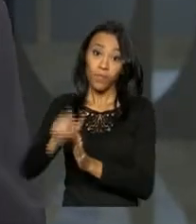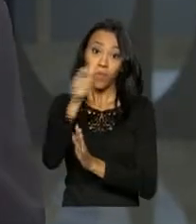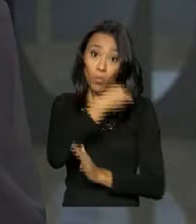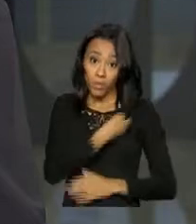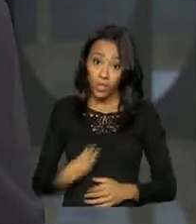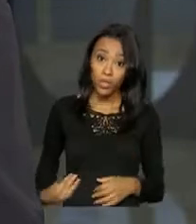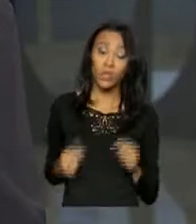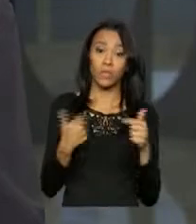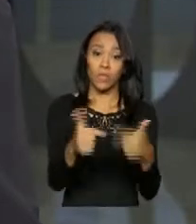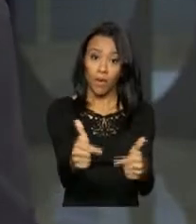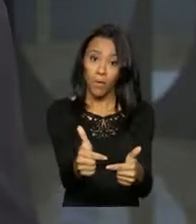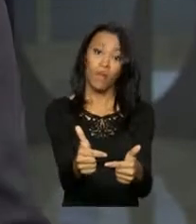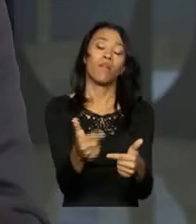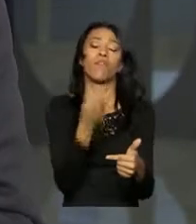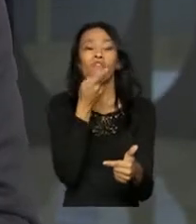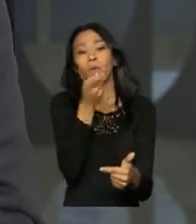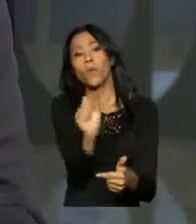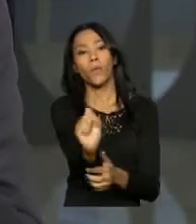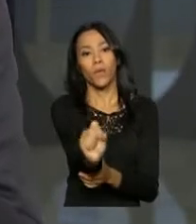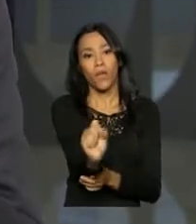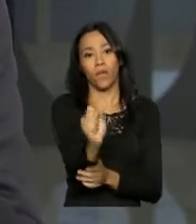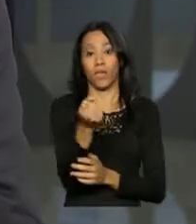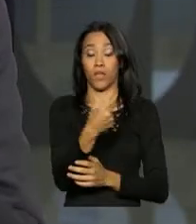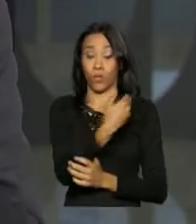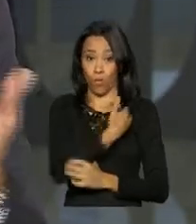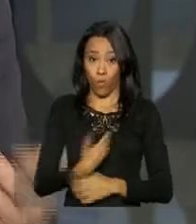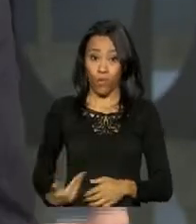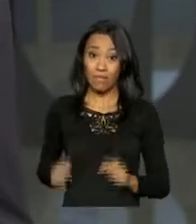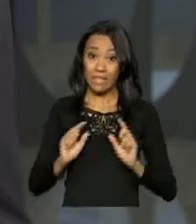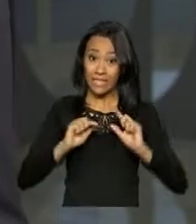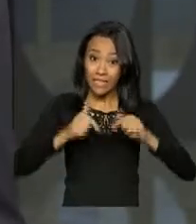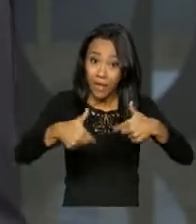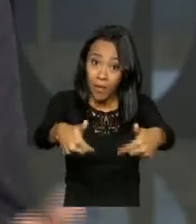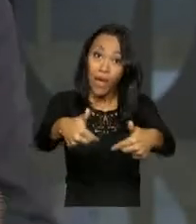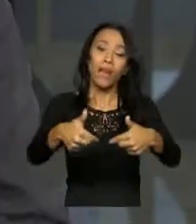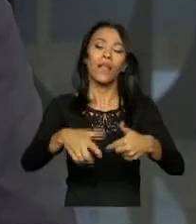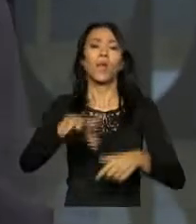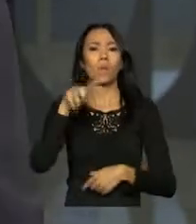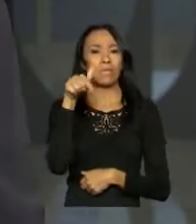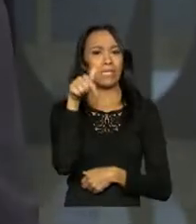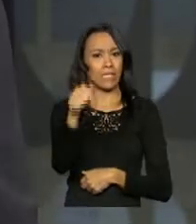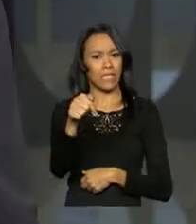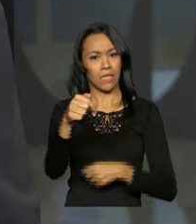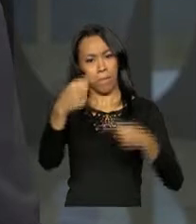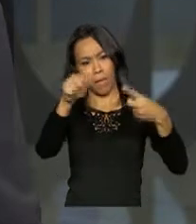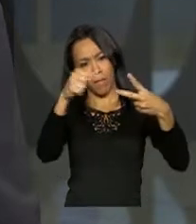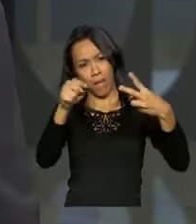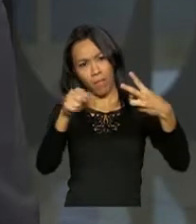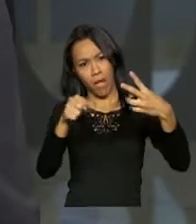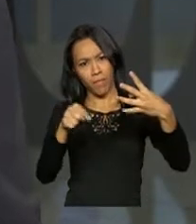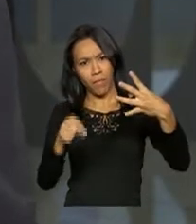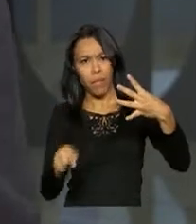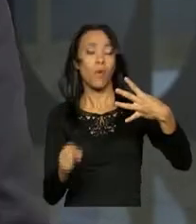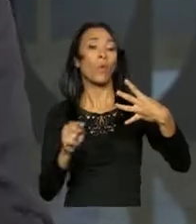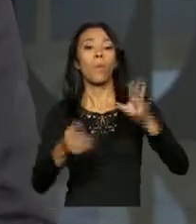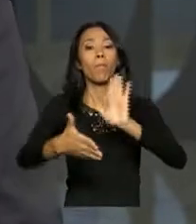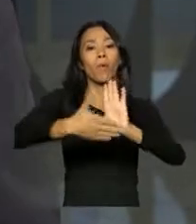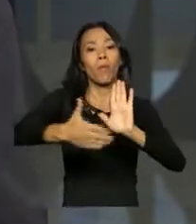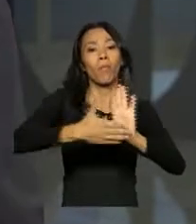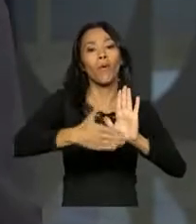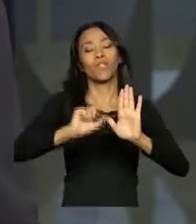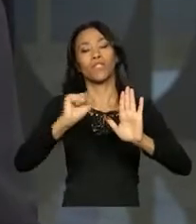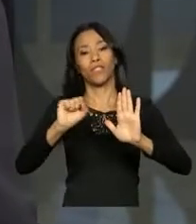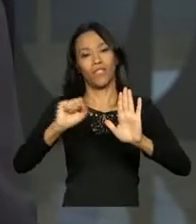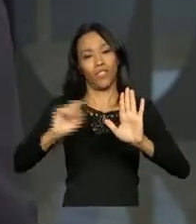previdência social miguel rossetto disse que o governo trabalha com sete pontos nesse diálogo com a sociedade sobre a proposta de